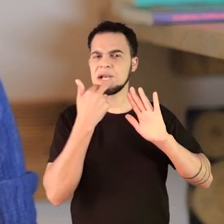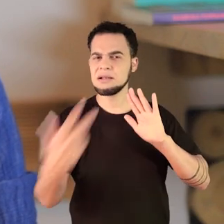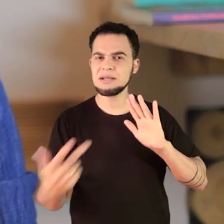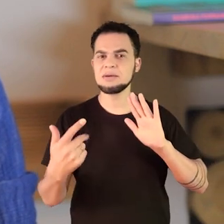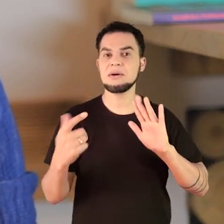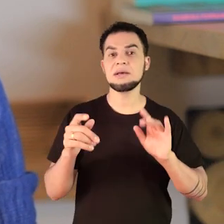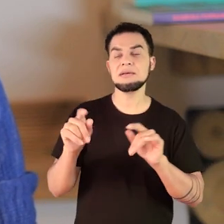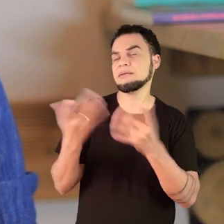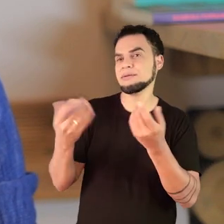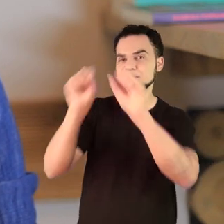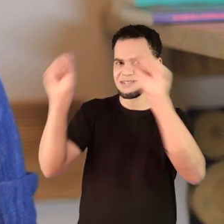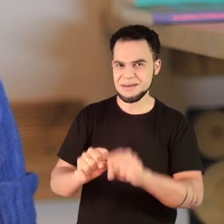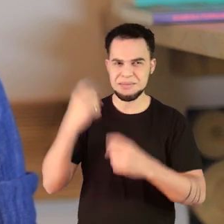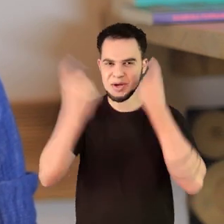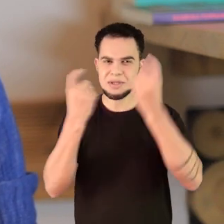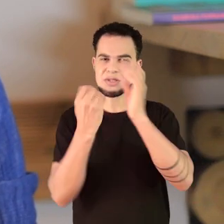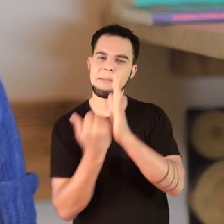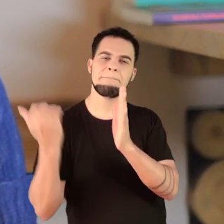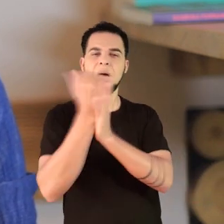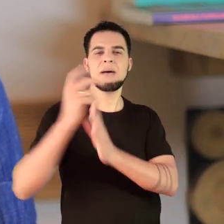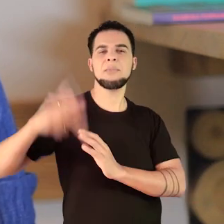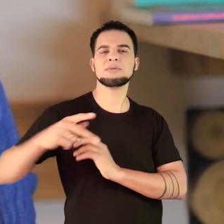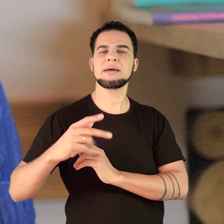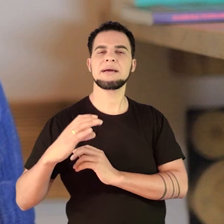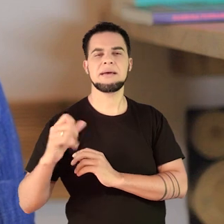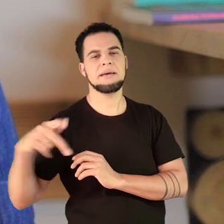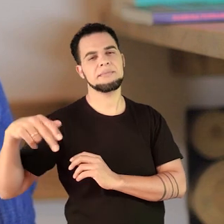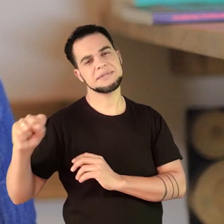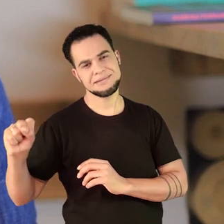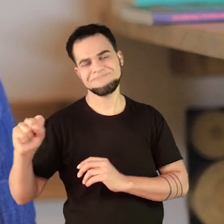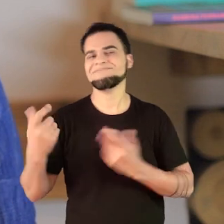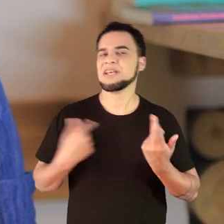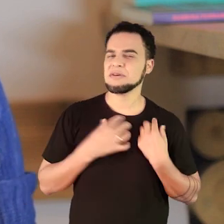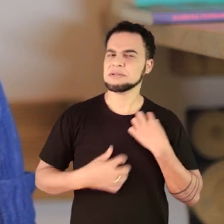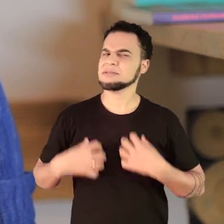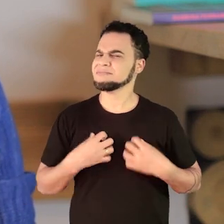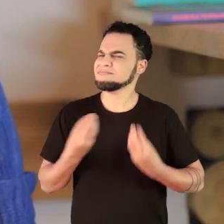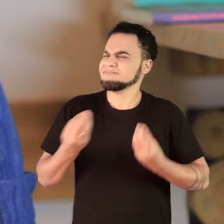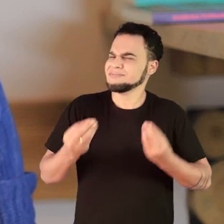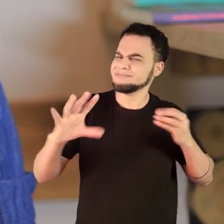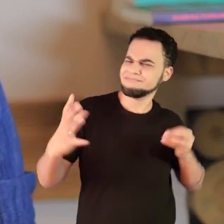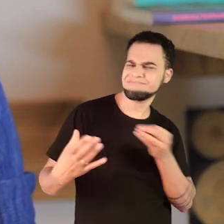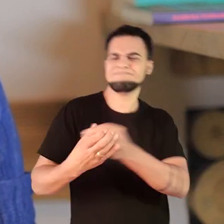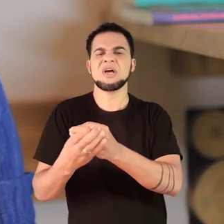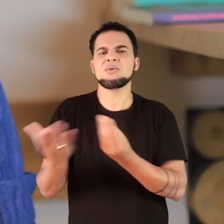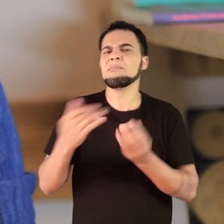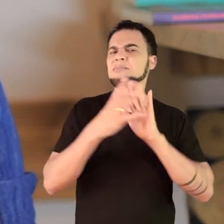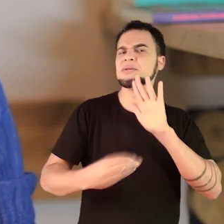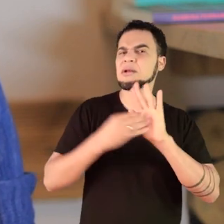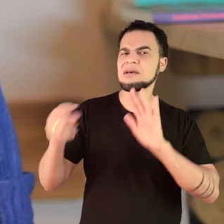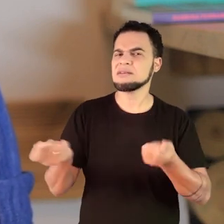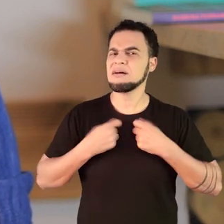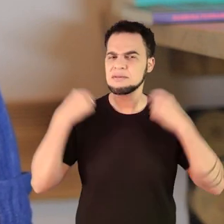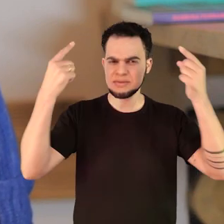que a única preocupação do programa é em aumentar a nota da CAPES, me fez refletir muito em que universidade estou inserida e que modelo é esse